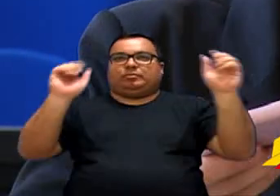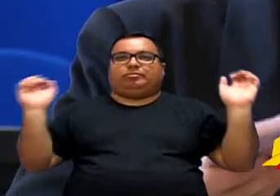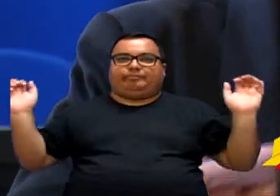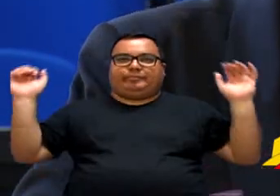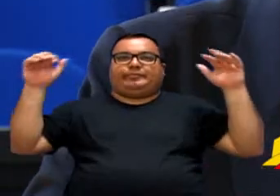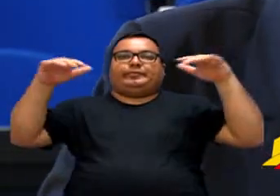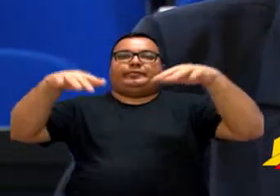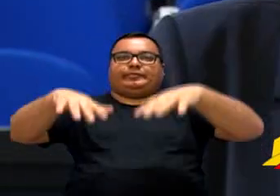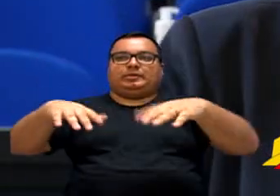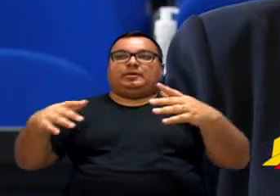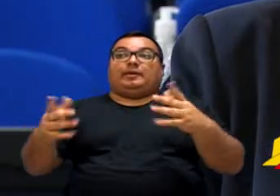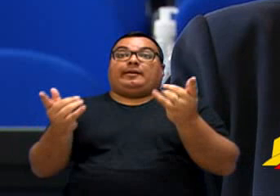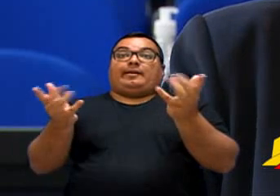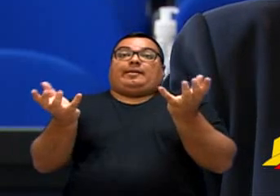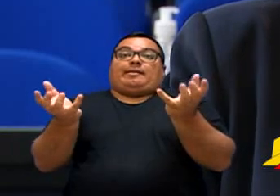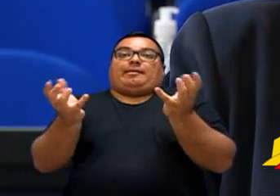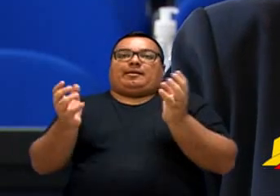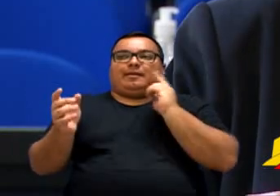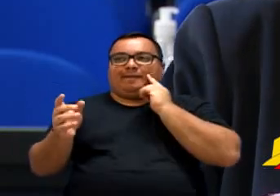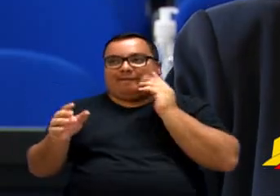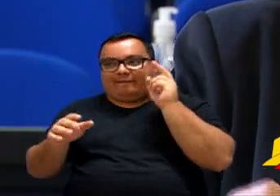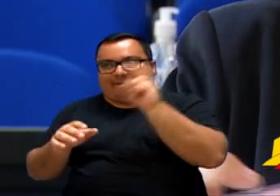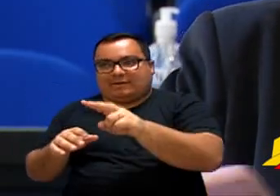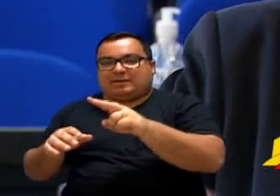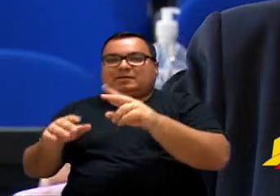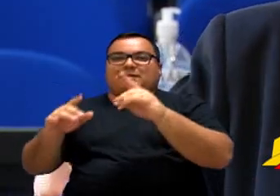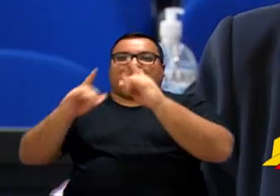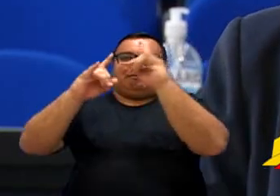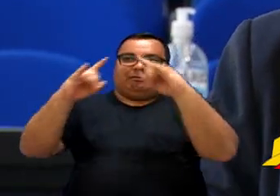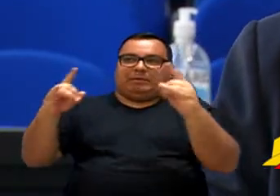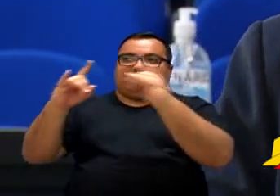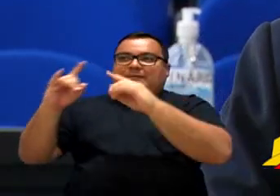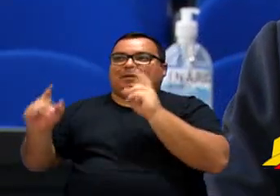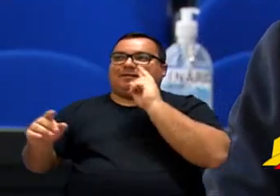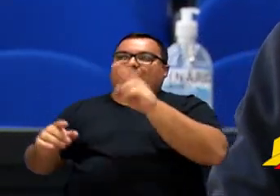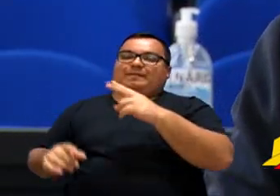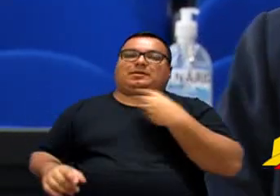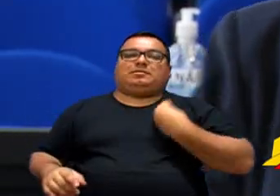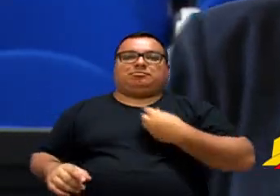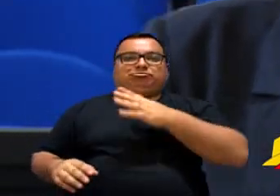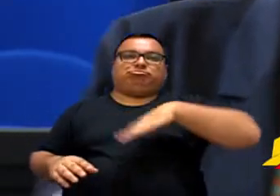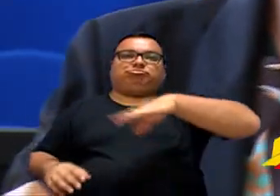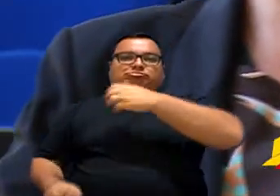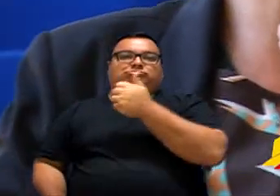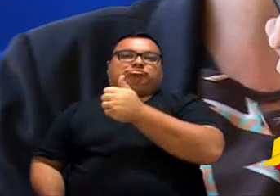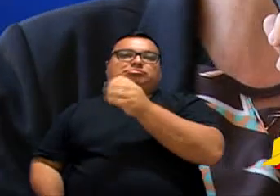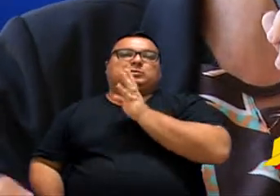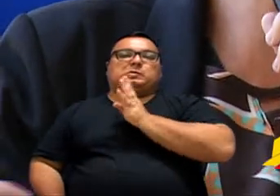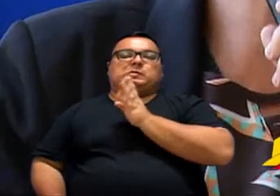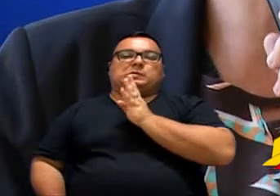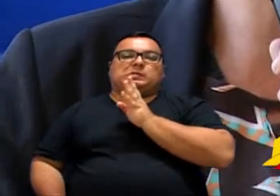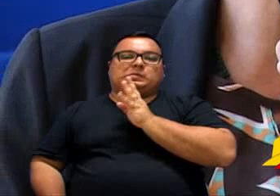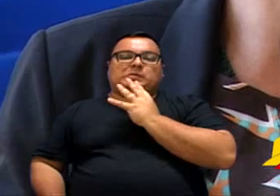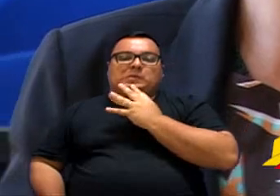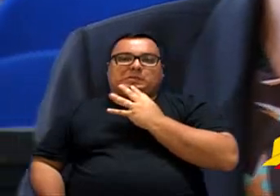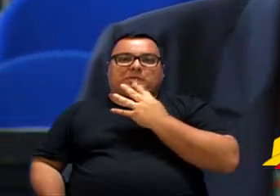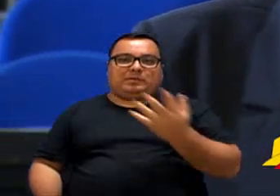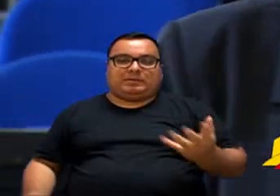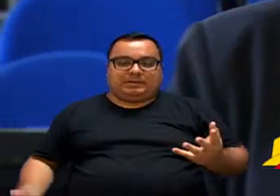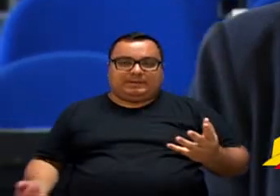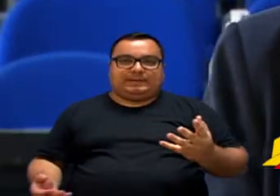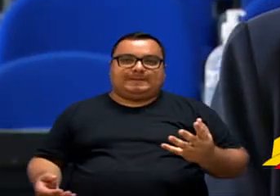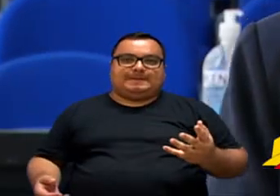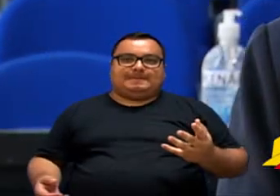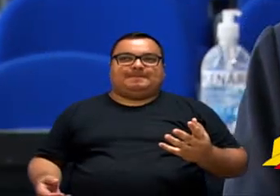vamos visitar a feira, que é um lugar que faz parte da história. E nessa oportunidade, inclusive, estou vendo o